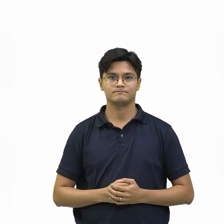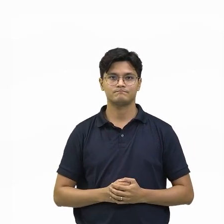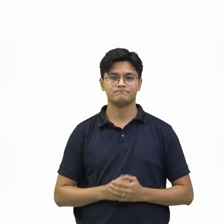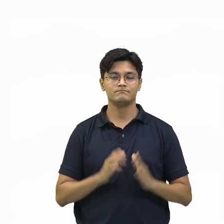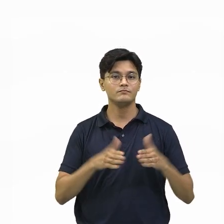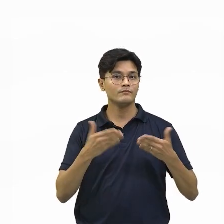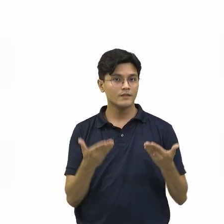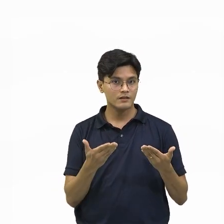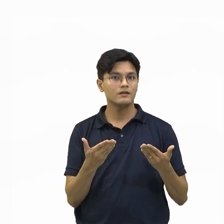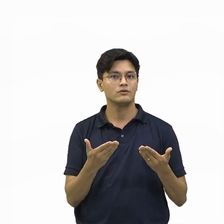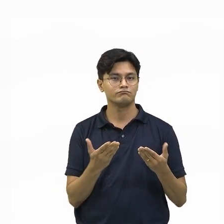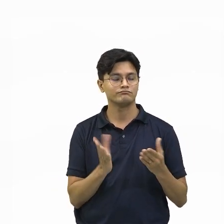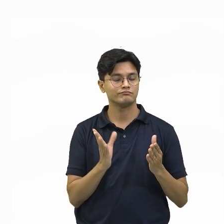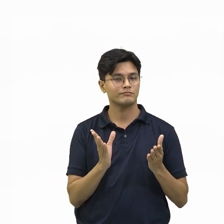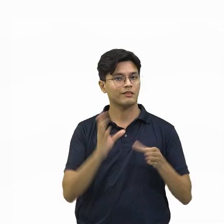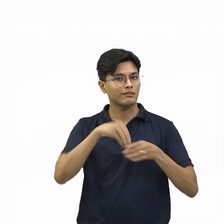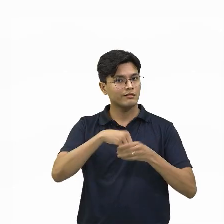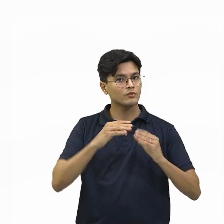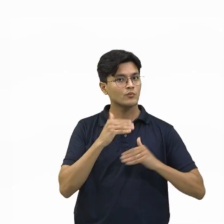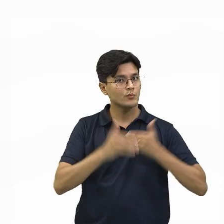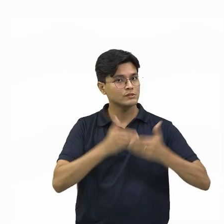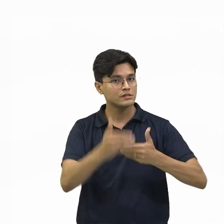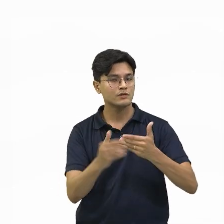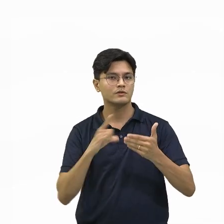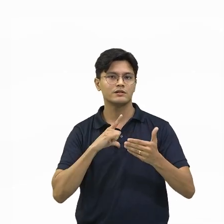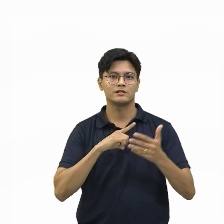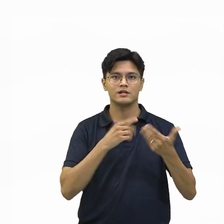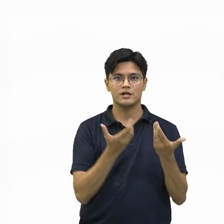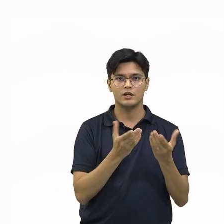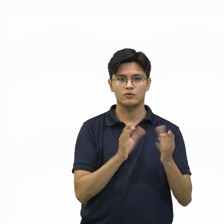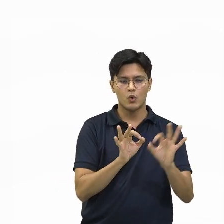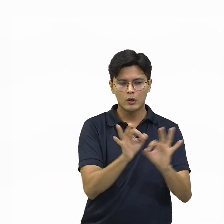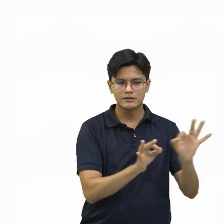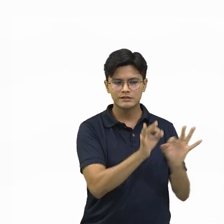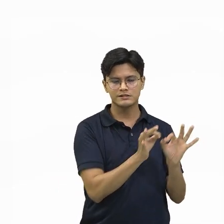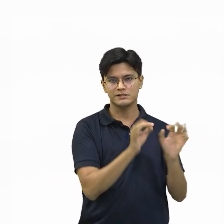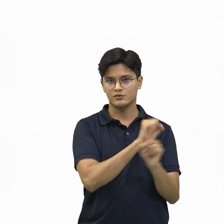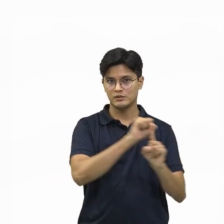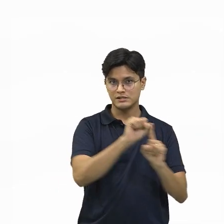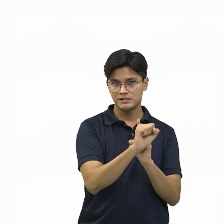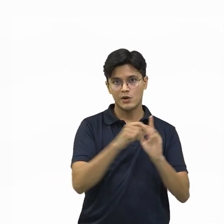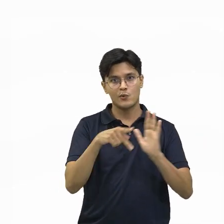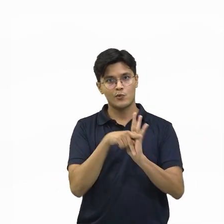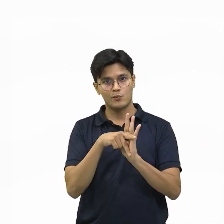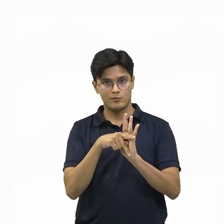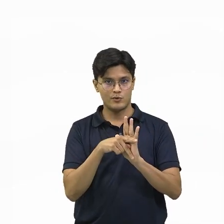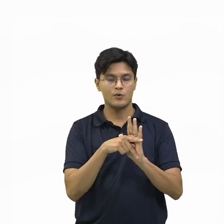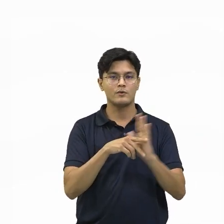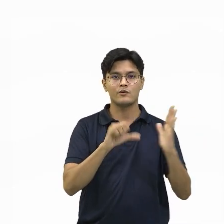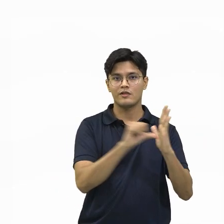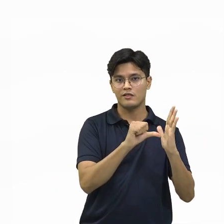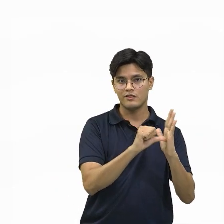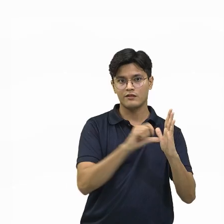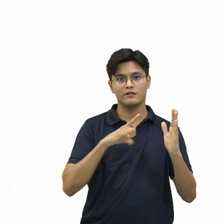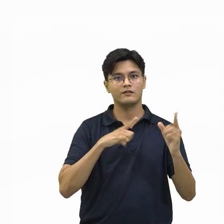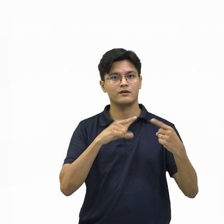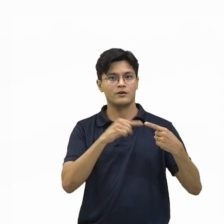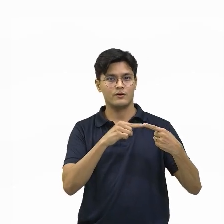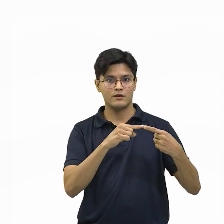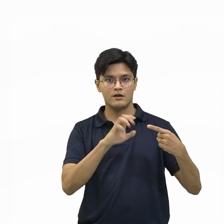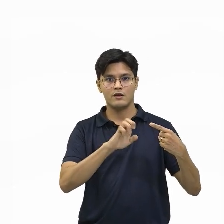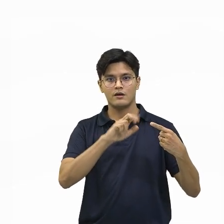dentro desse processo, você tem uma divisão social ateniense, com os eupátridas gozando dos direitos